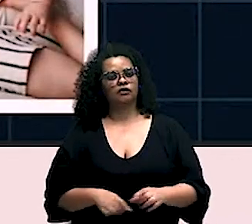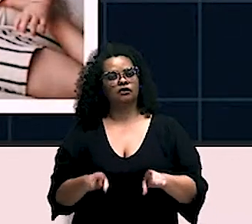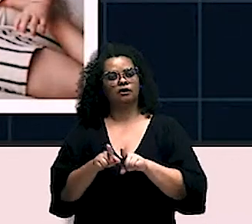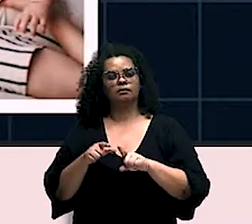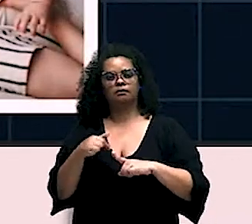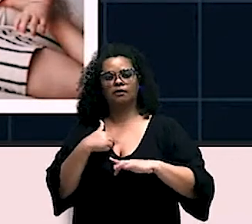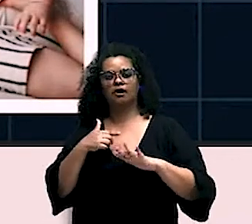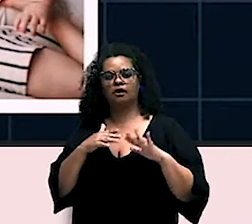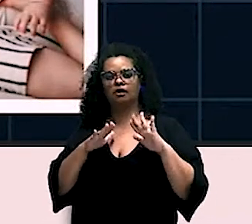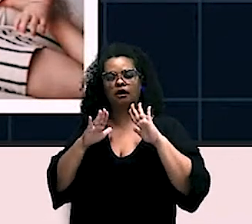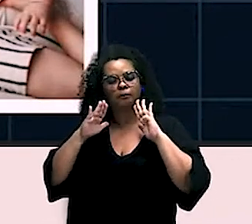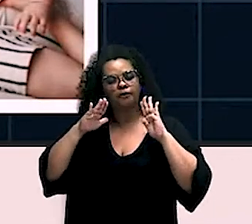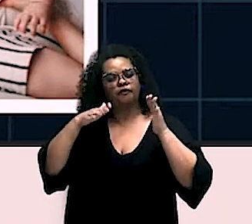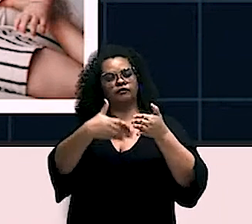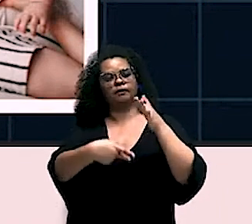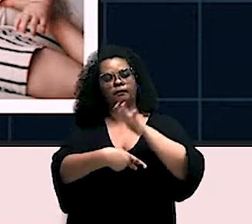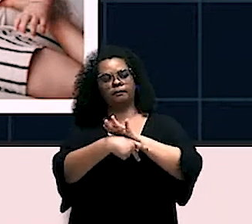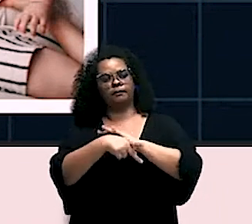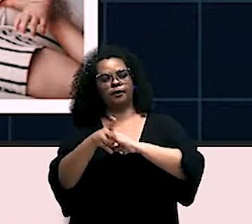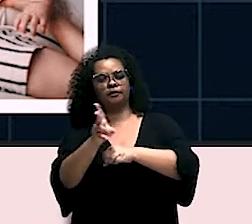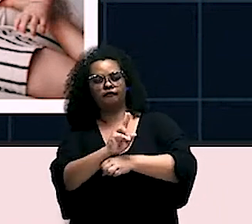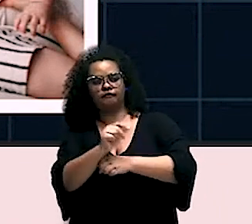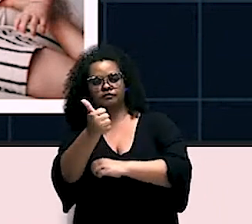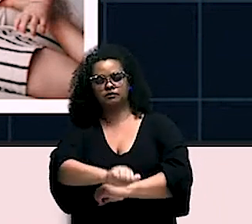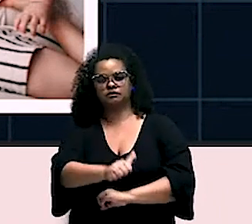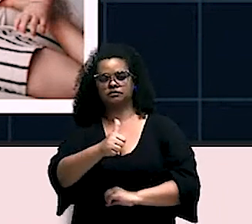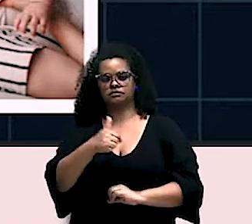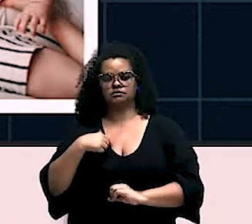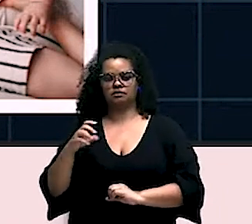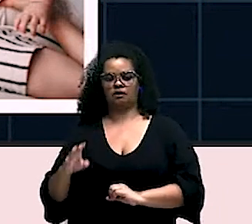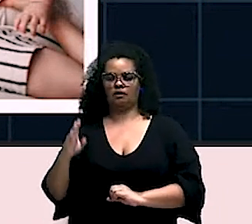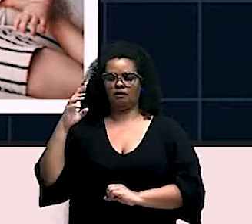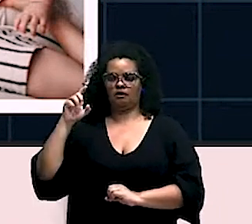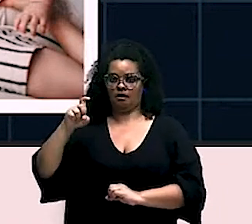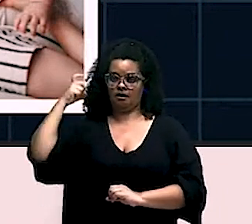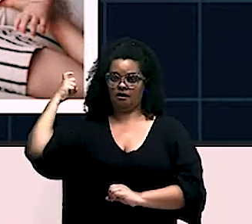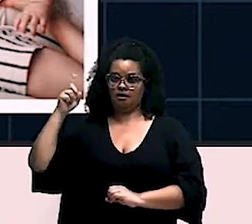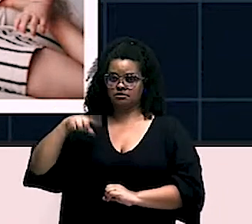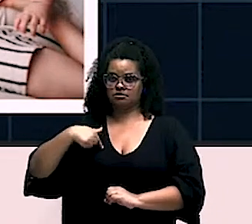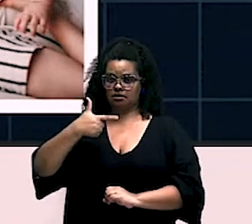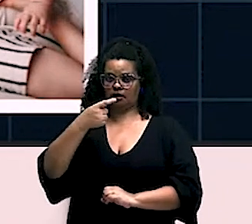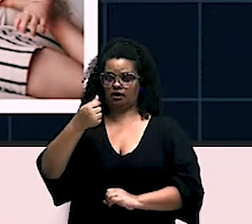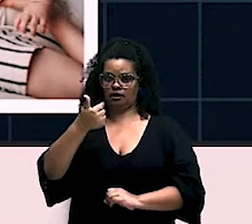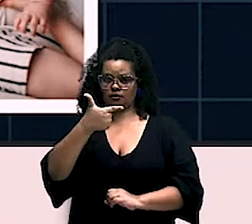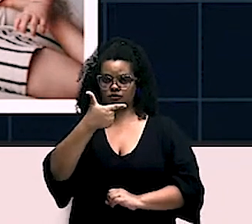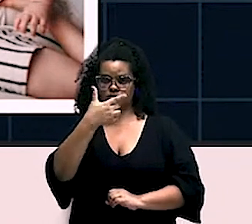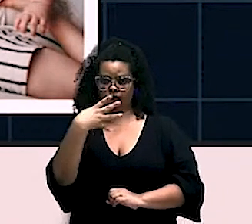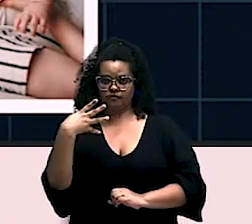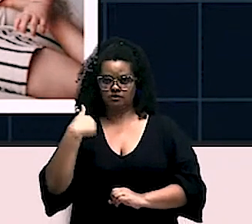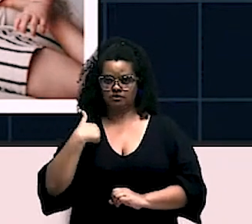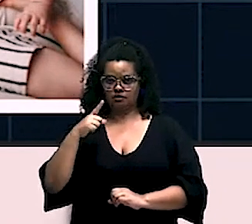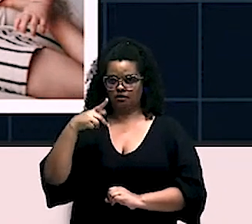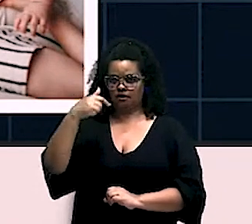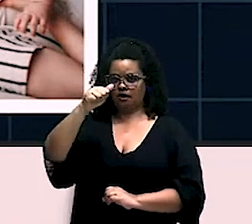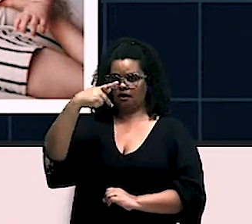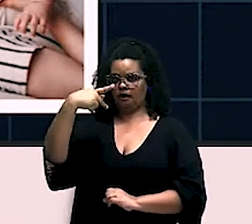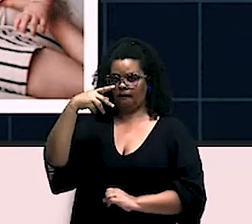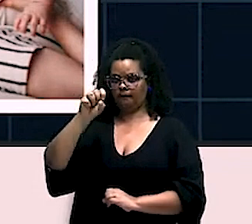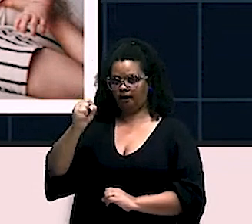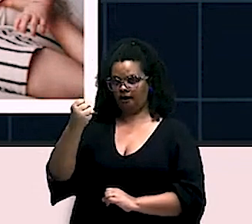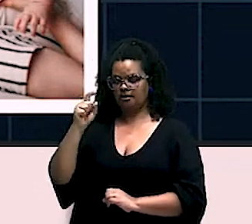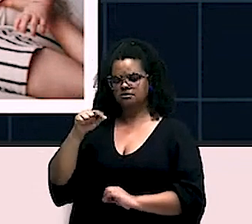nessa fiscalização que eu comentei, que foi realizada em 2024 da APS. Né? Qual foi o objetivo dessa fiscalização